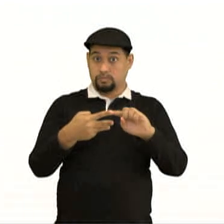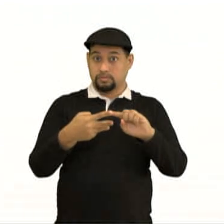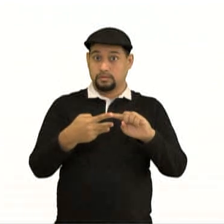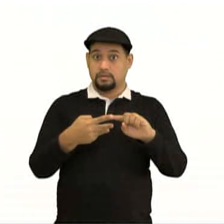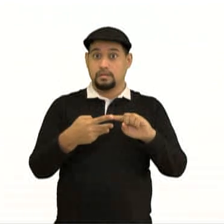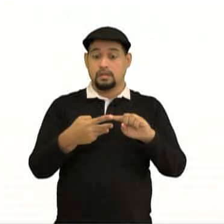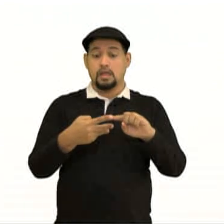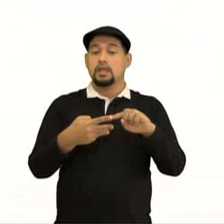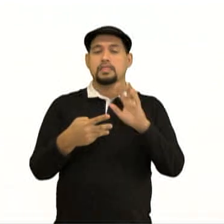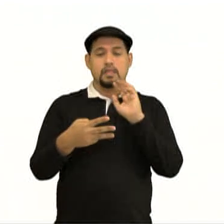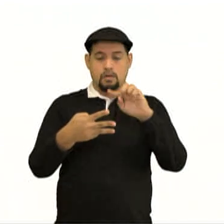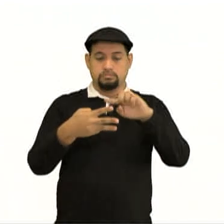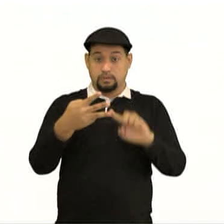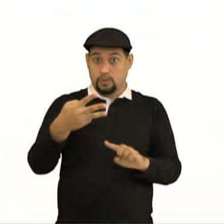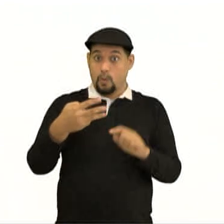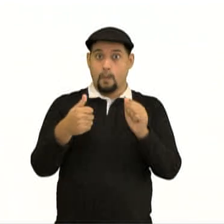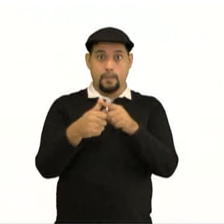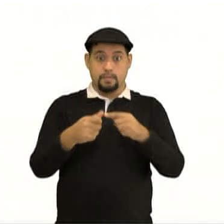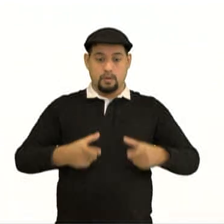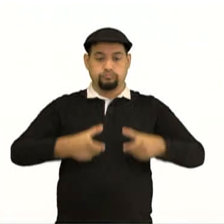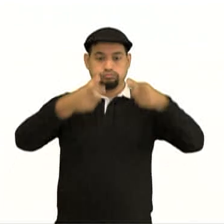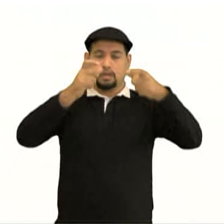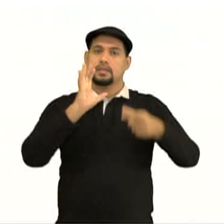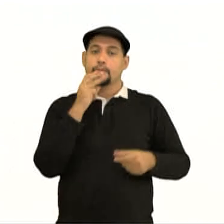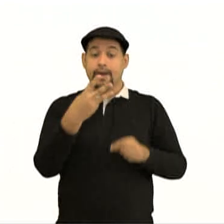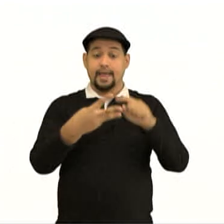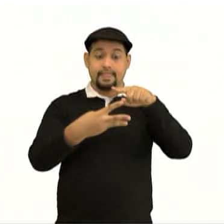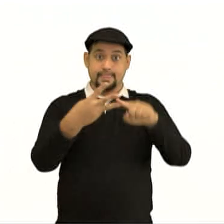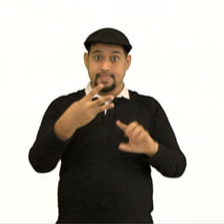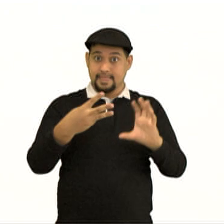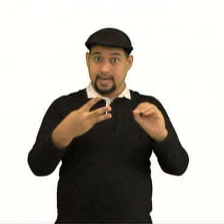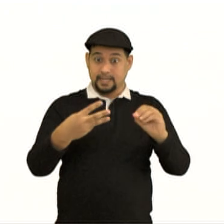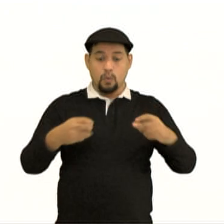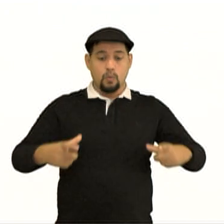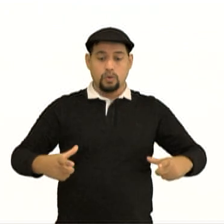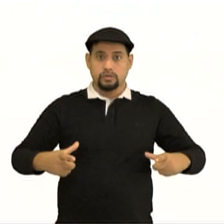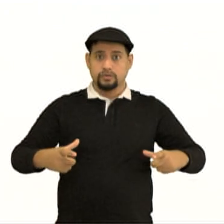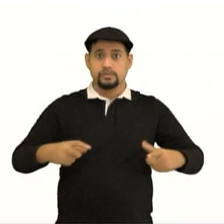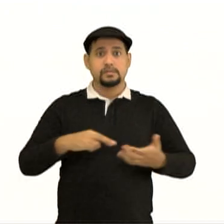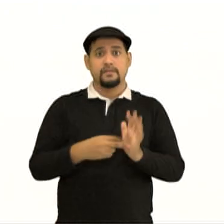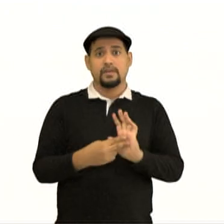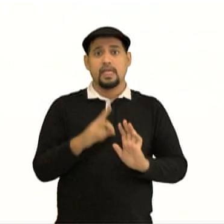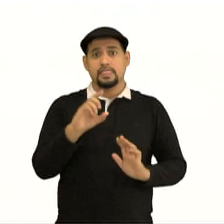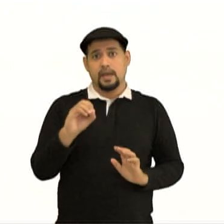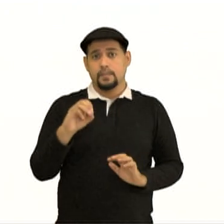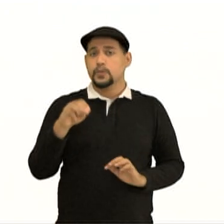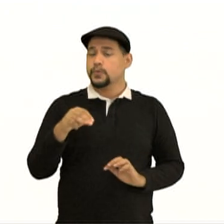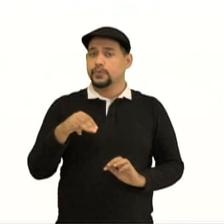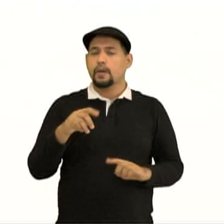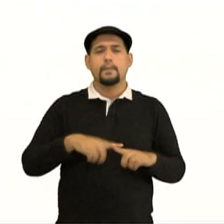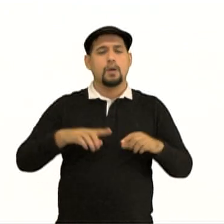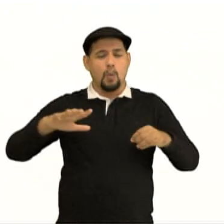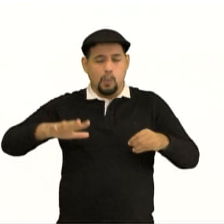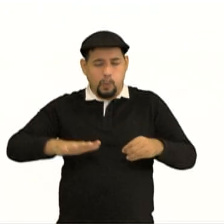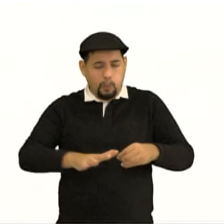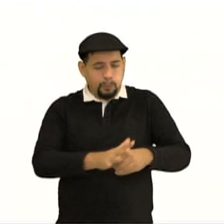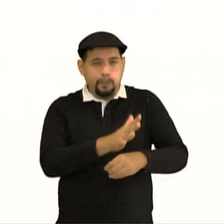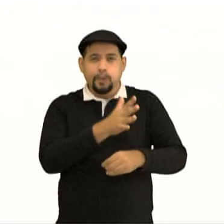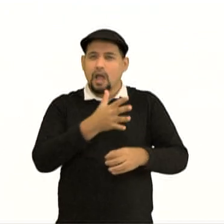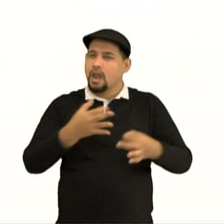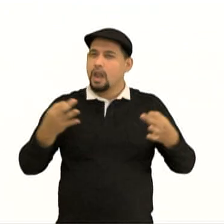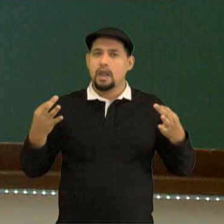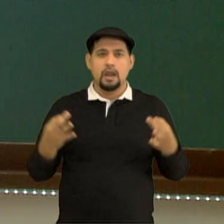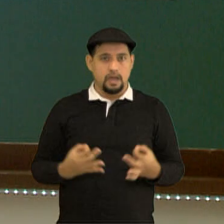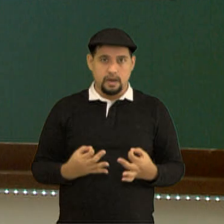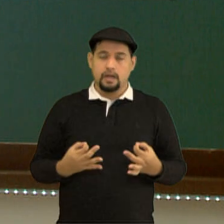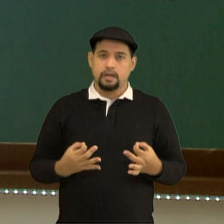mais alto, leva 30, o outro leva 10 minutos. Portanto, para a gente encher